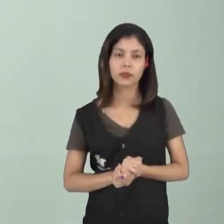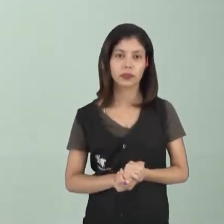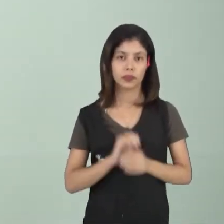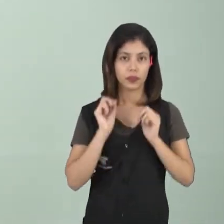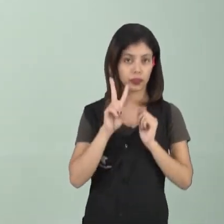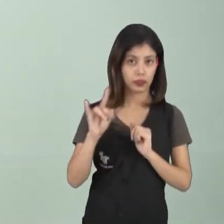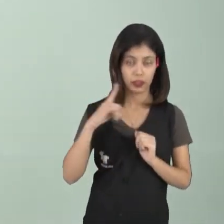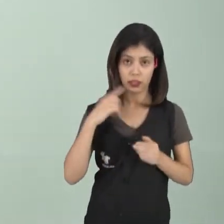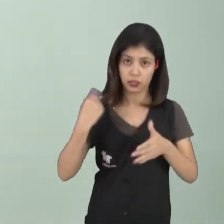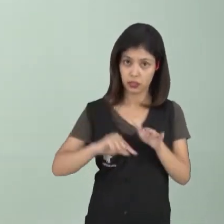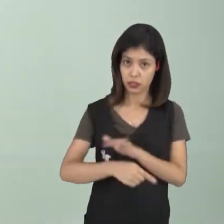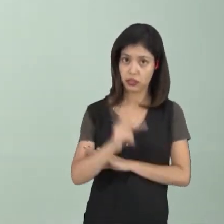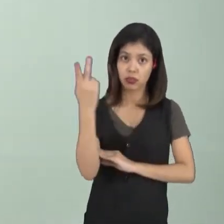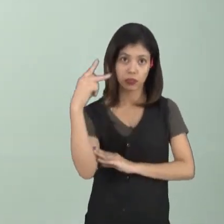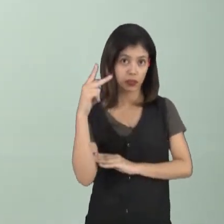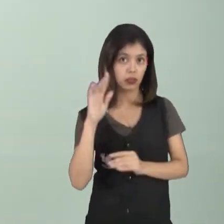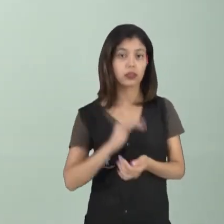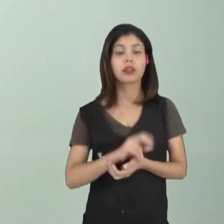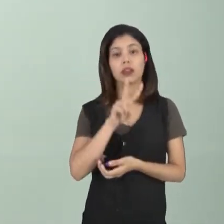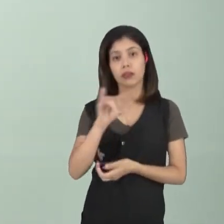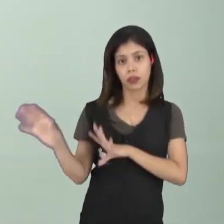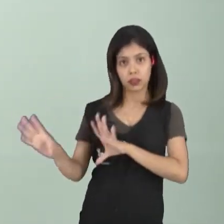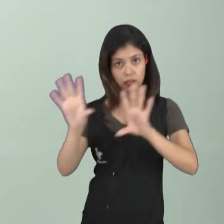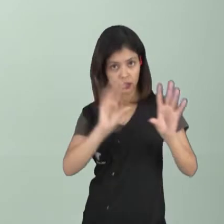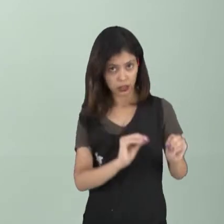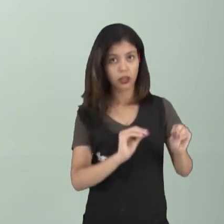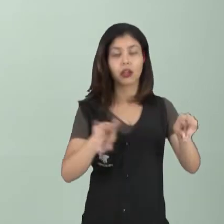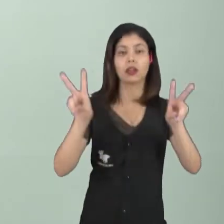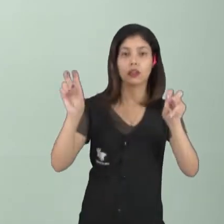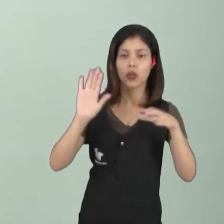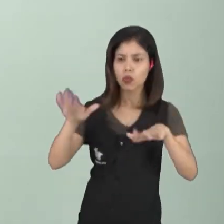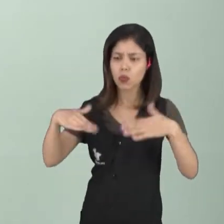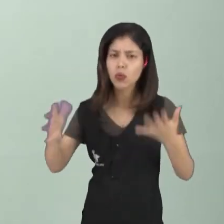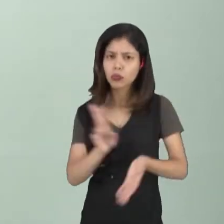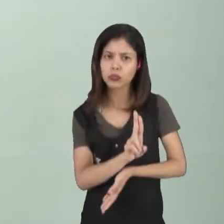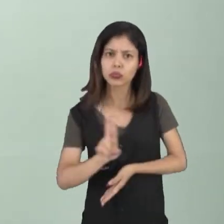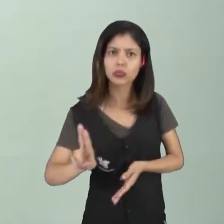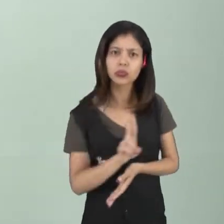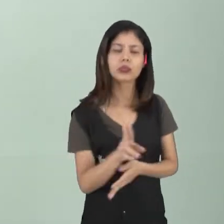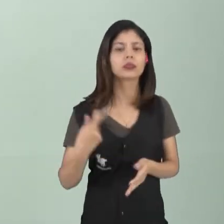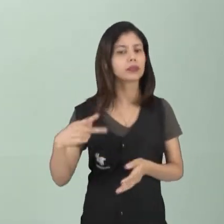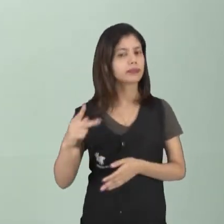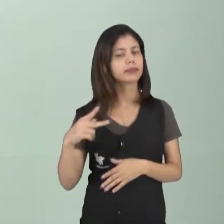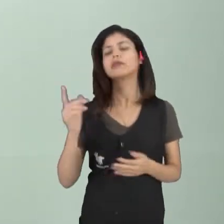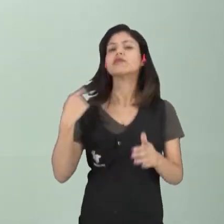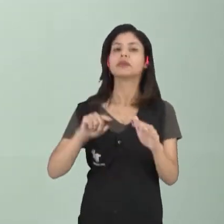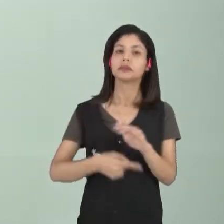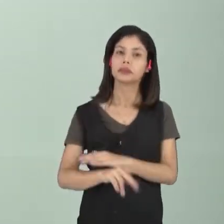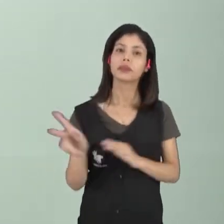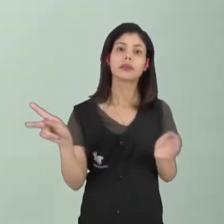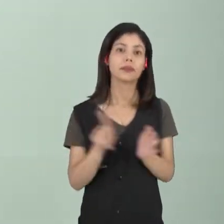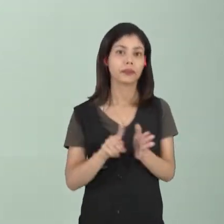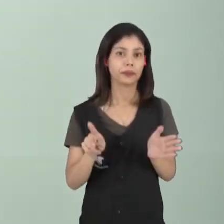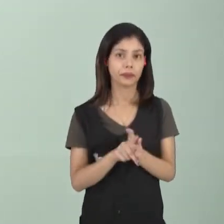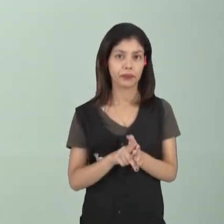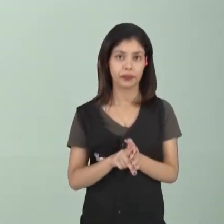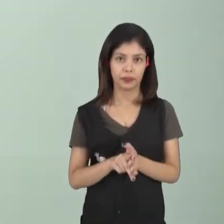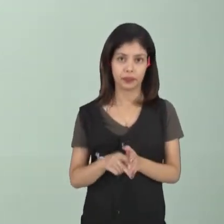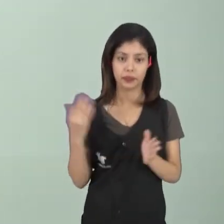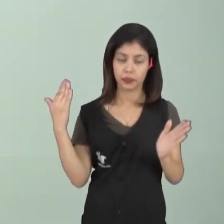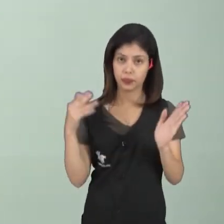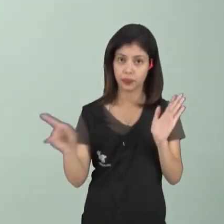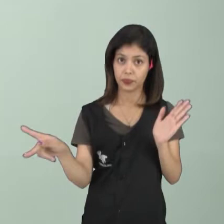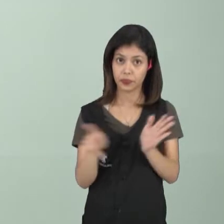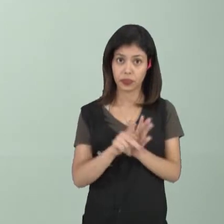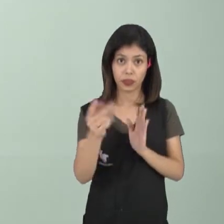que ela vai exercer dentro daquele período é que vai trazer o tipo, o nome dela dentro daquela